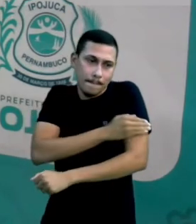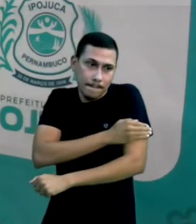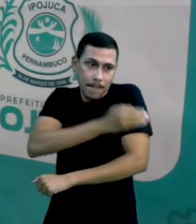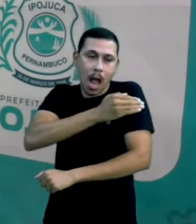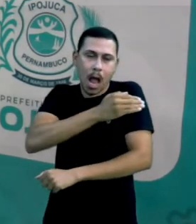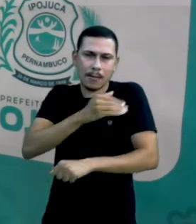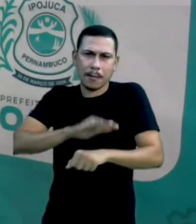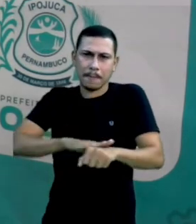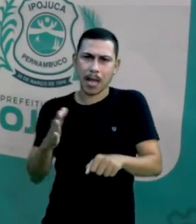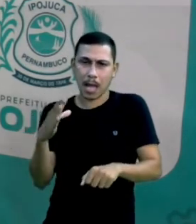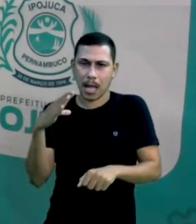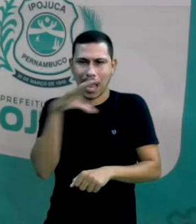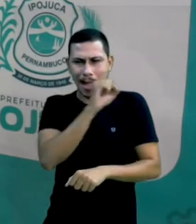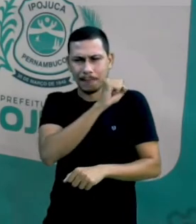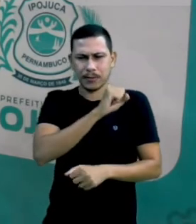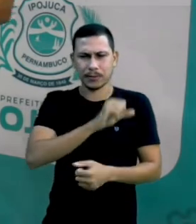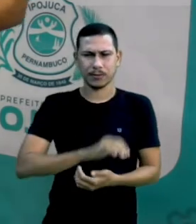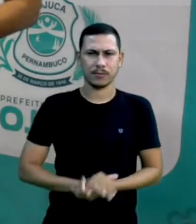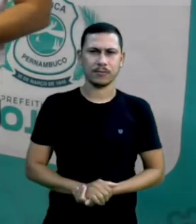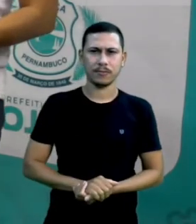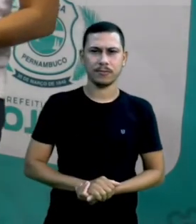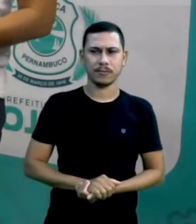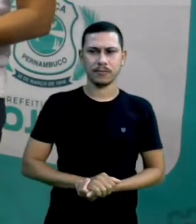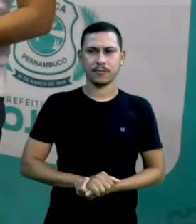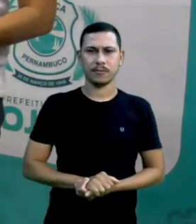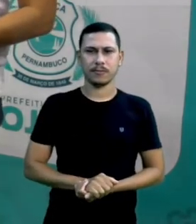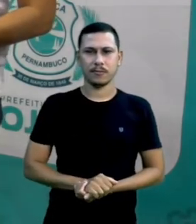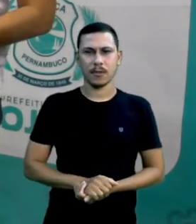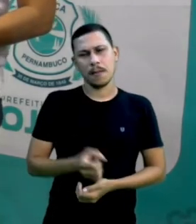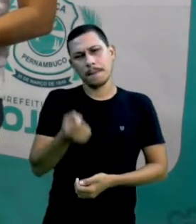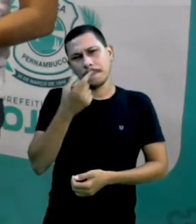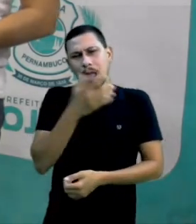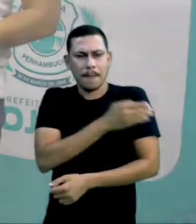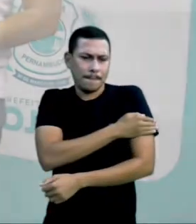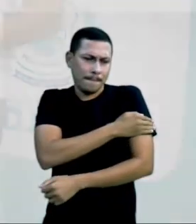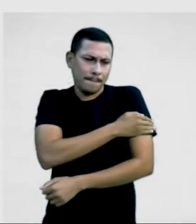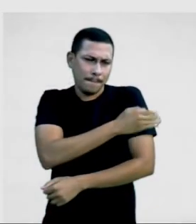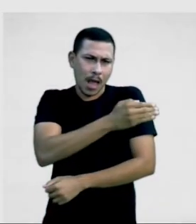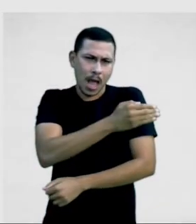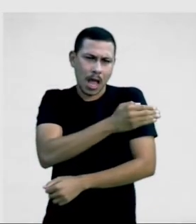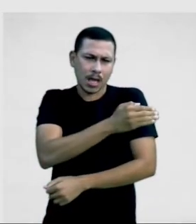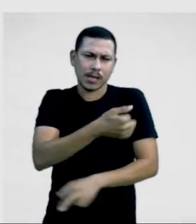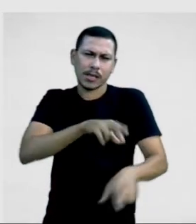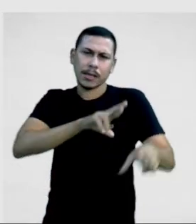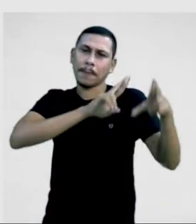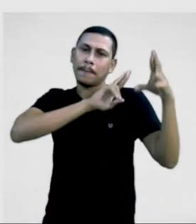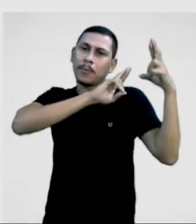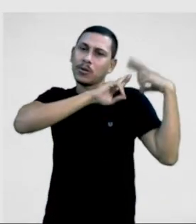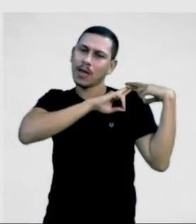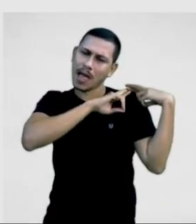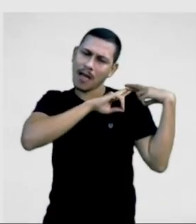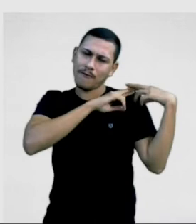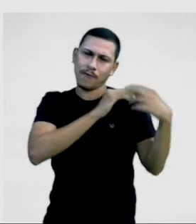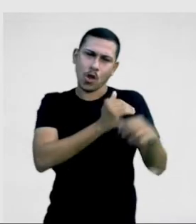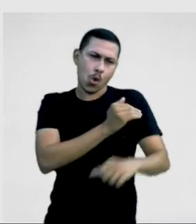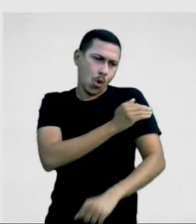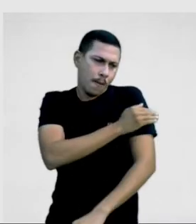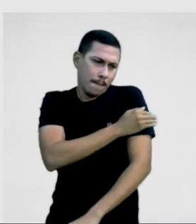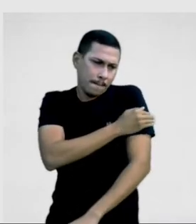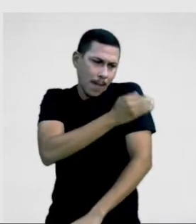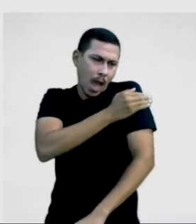potencializam essa construção. Bom, o anabolismo, portanto, é responsável pelo crescimento,